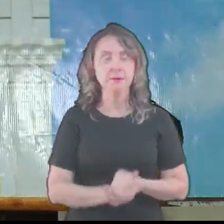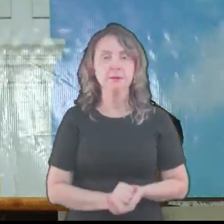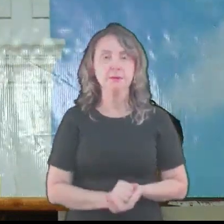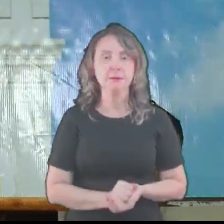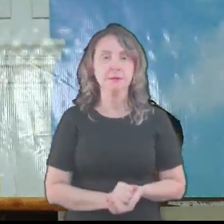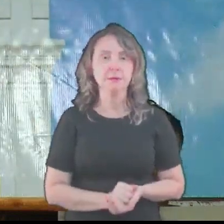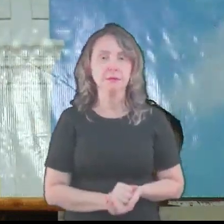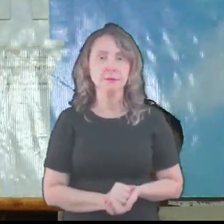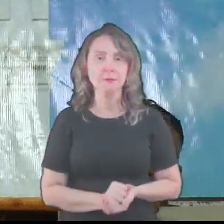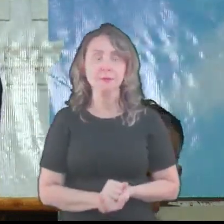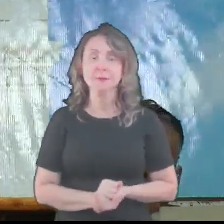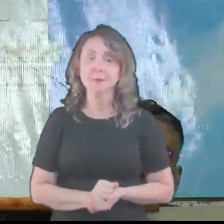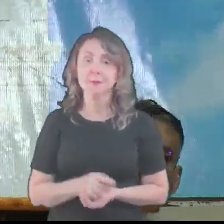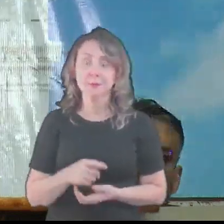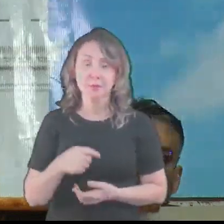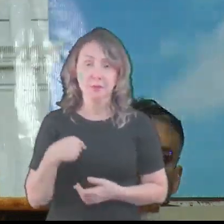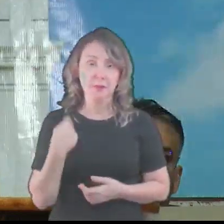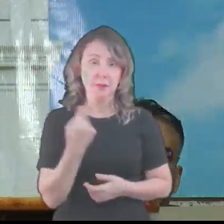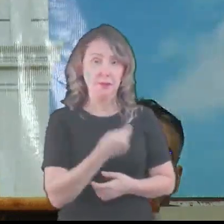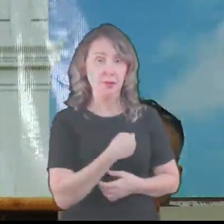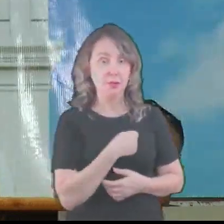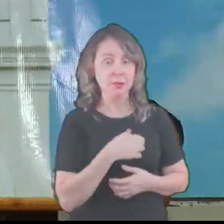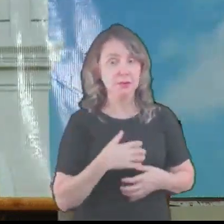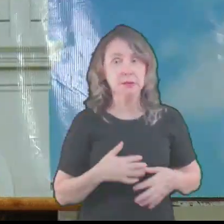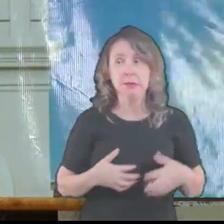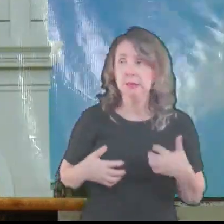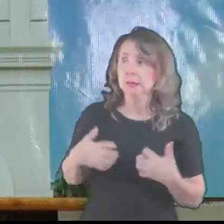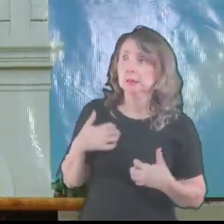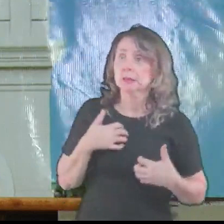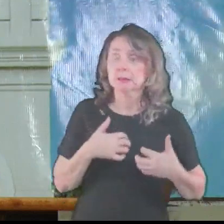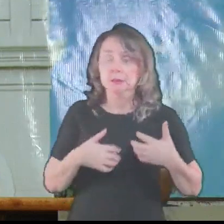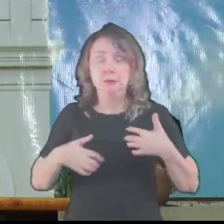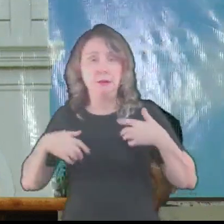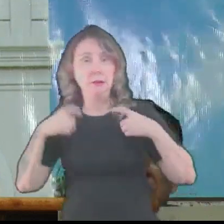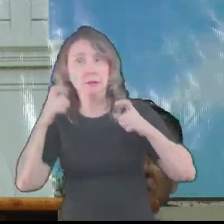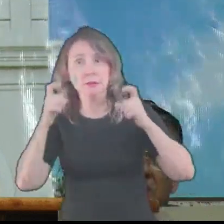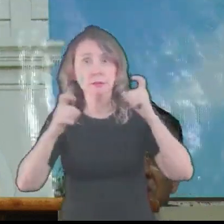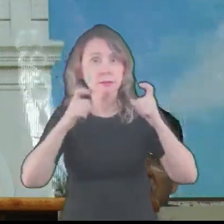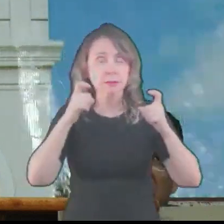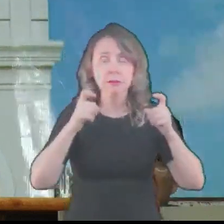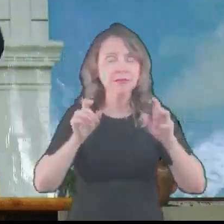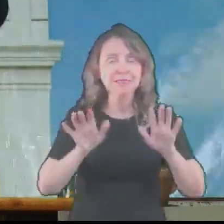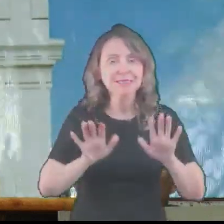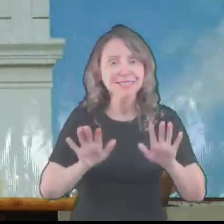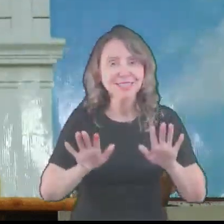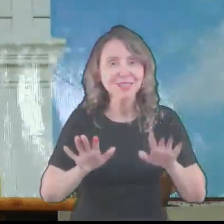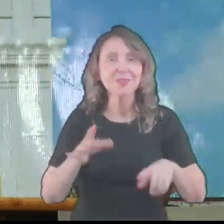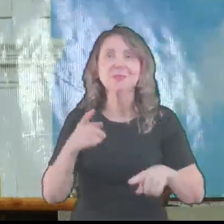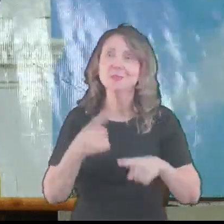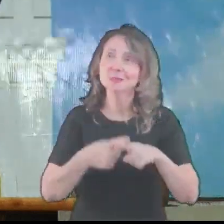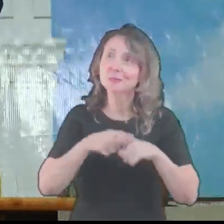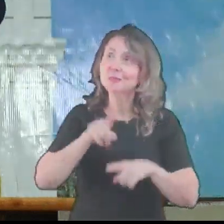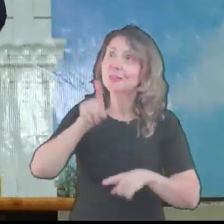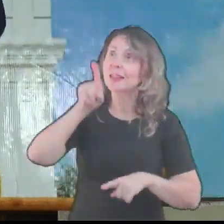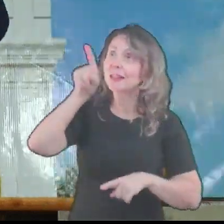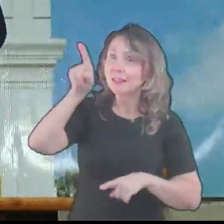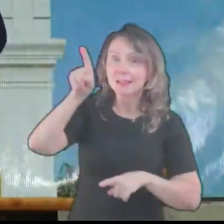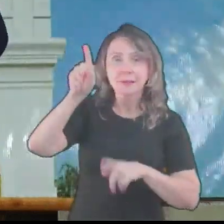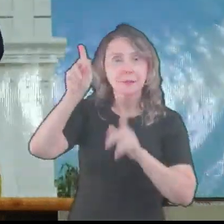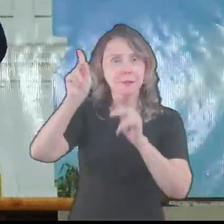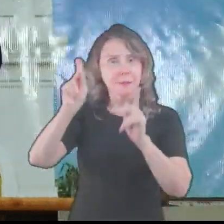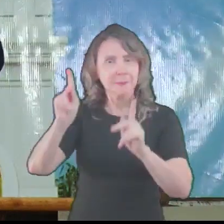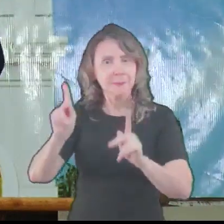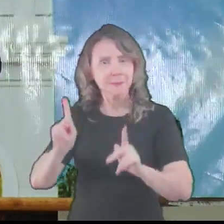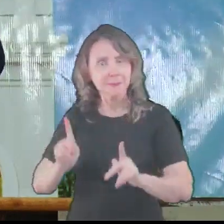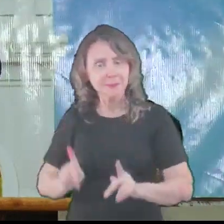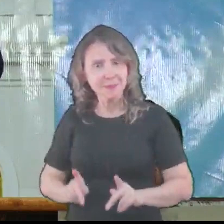os nossos corações, porque Ele, que é a nossa paz, Ele vai plantar na porta do